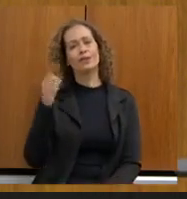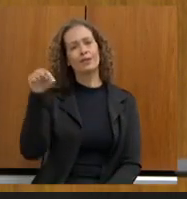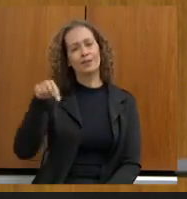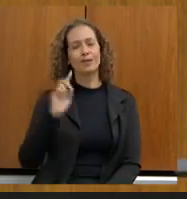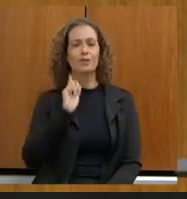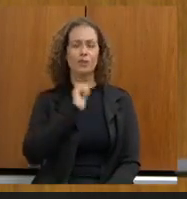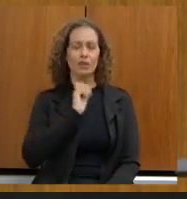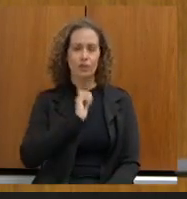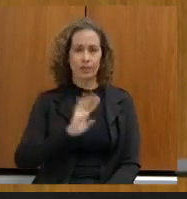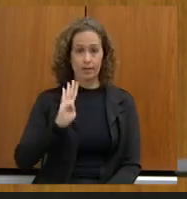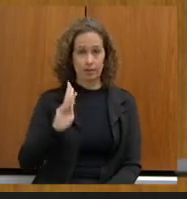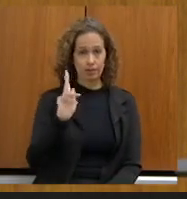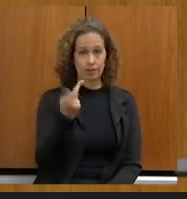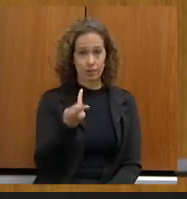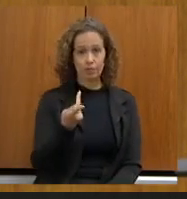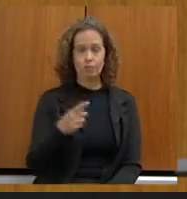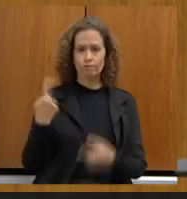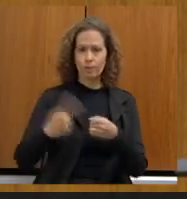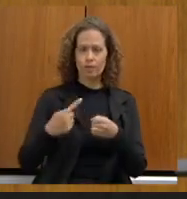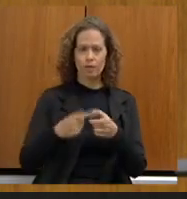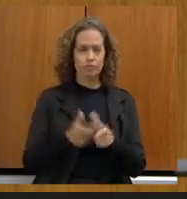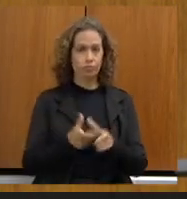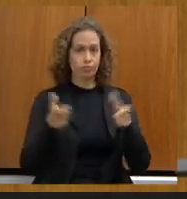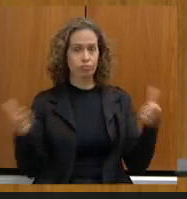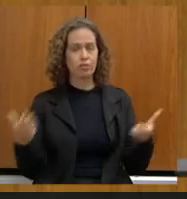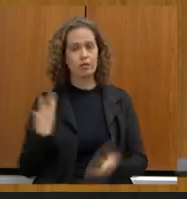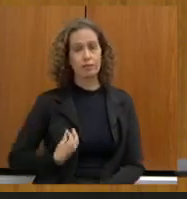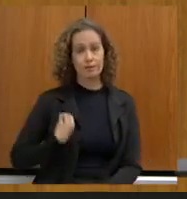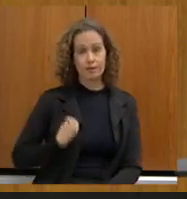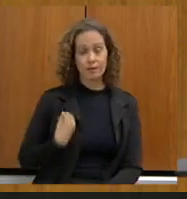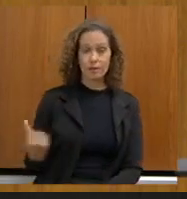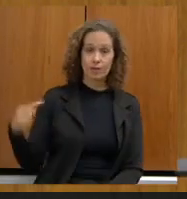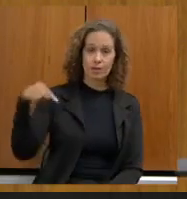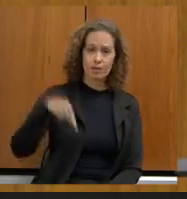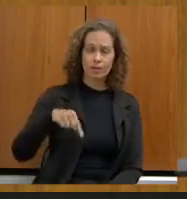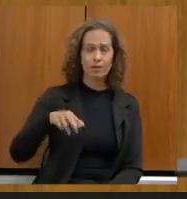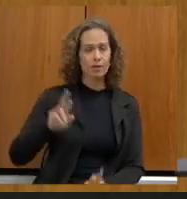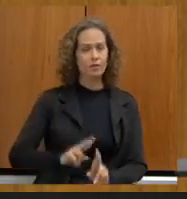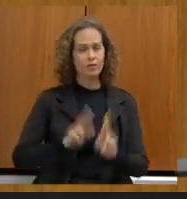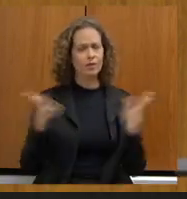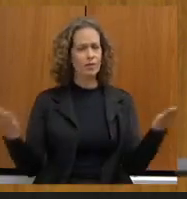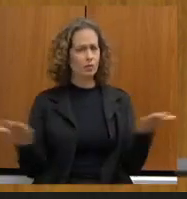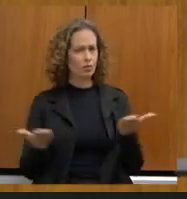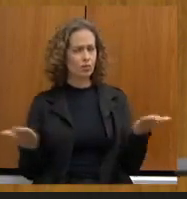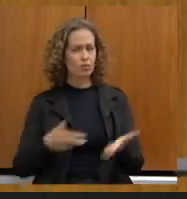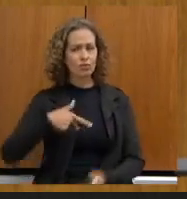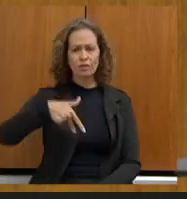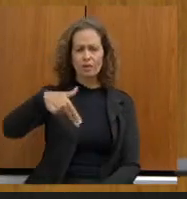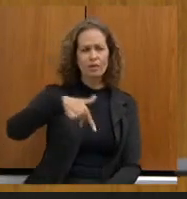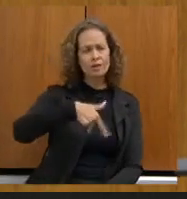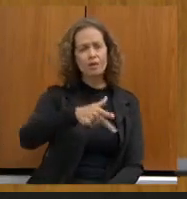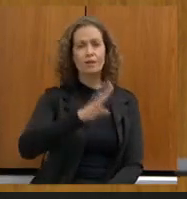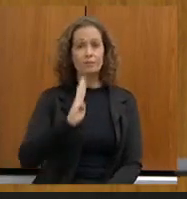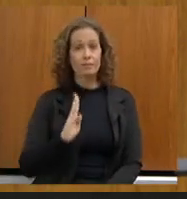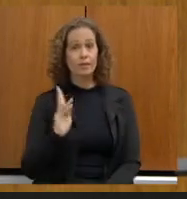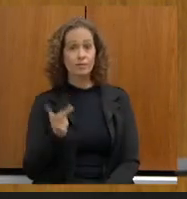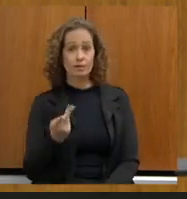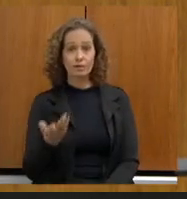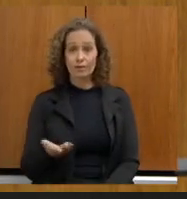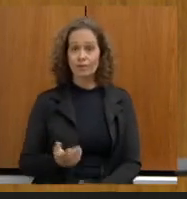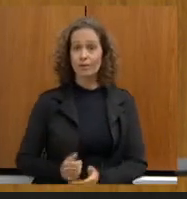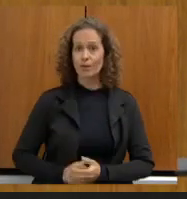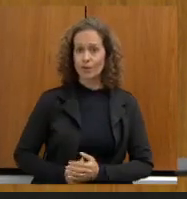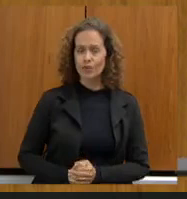Minas Gerais Belo Horizonte que a cidade tão grande que nós vivemos aqui é diferente hoje você andar em Belo Horizonte cu